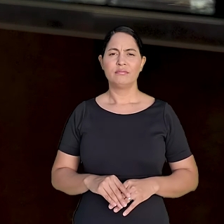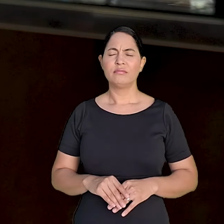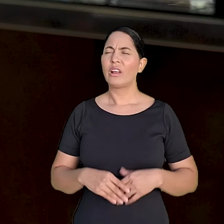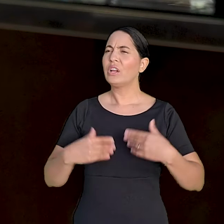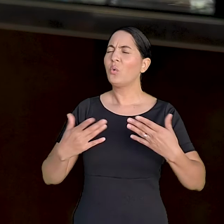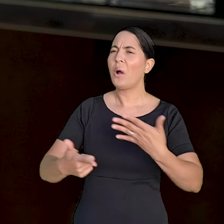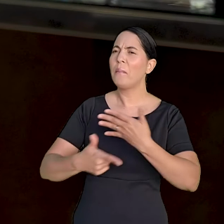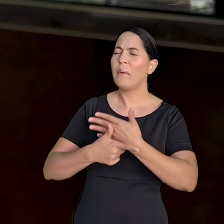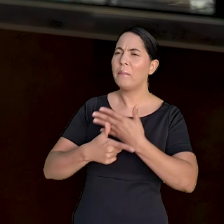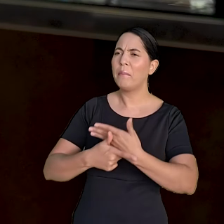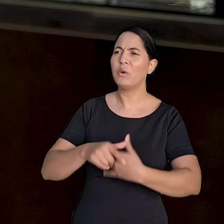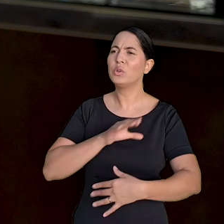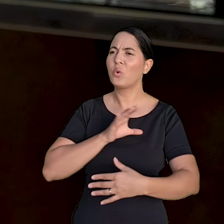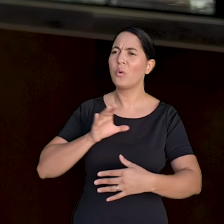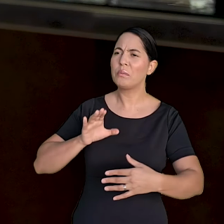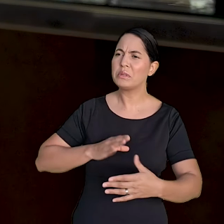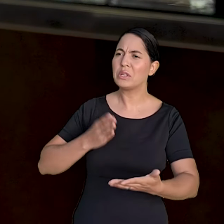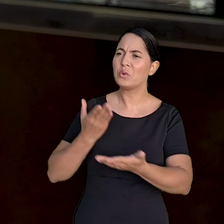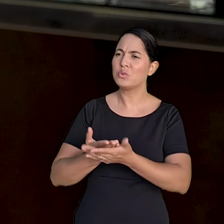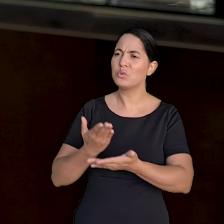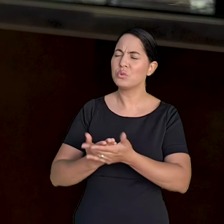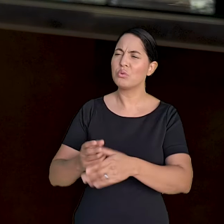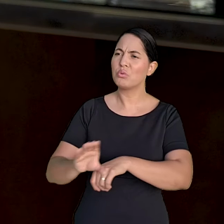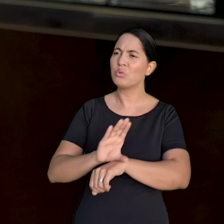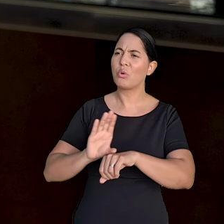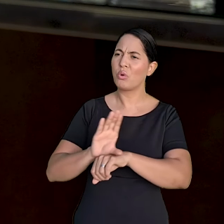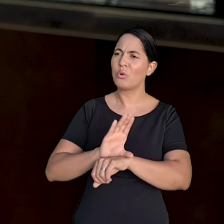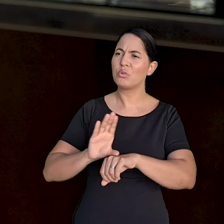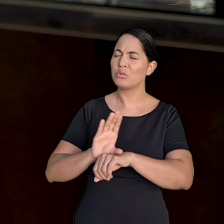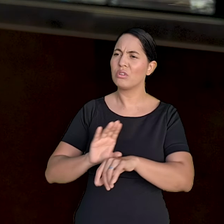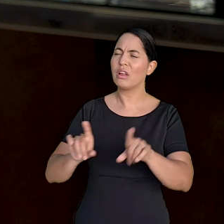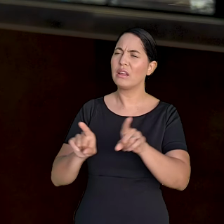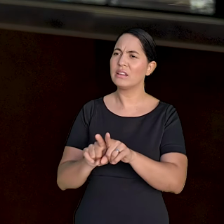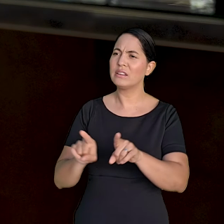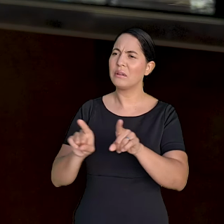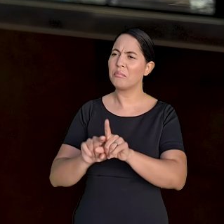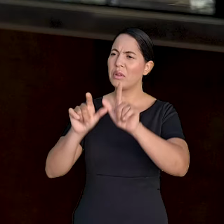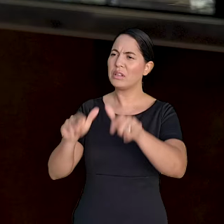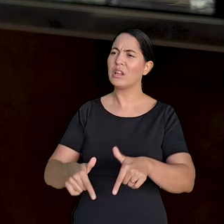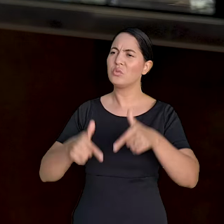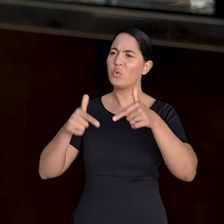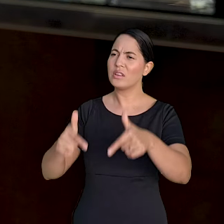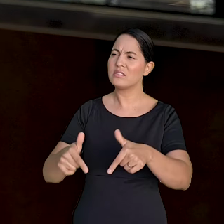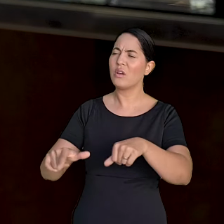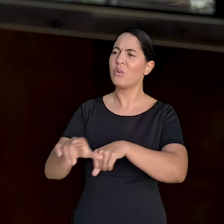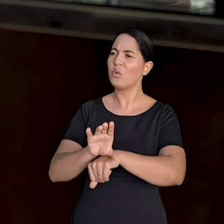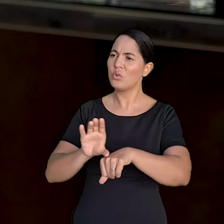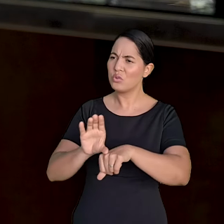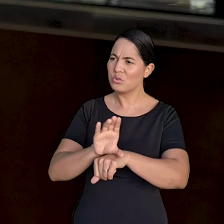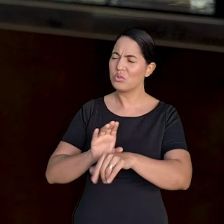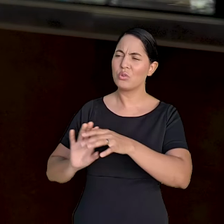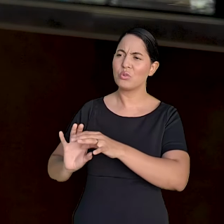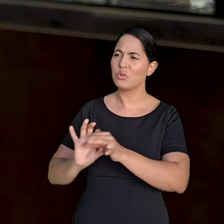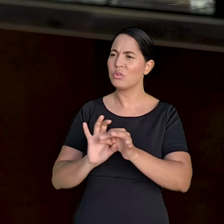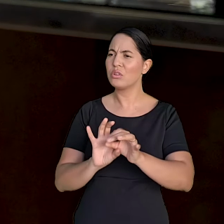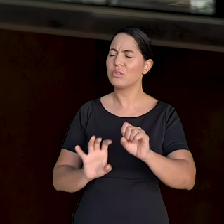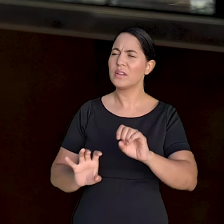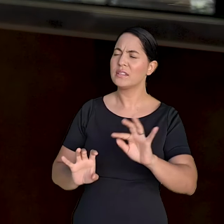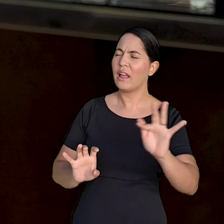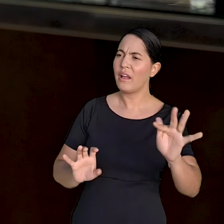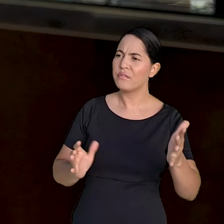Qual é o papel da Comissão Nacional de Estudos Constitucionais e da atuação inconstitucional da OAB perante